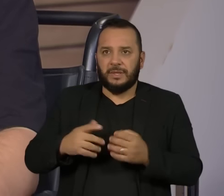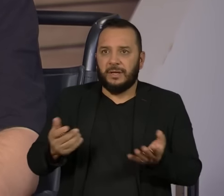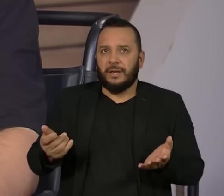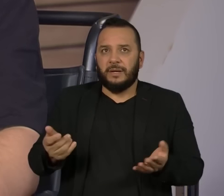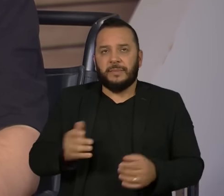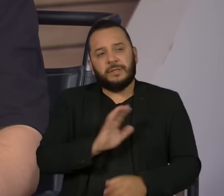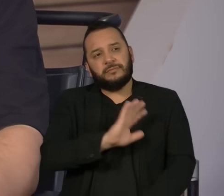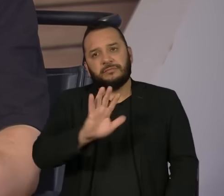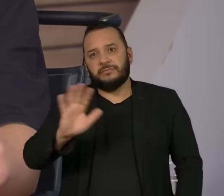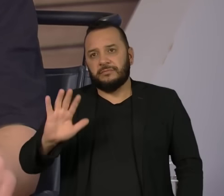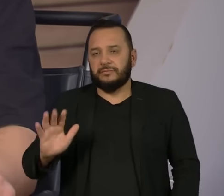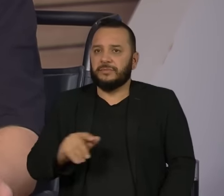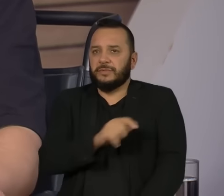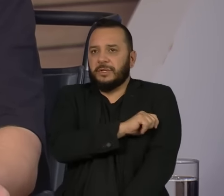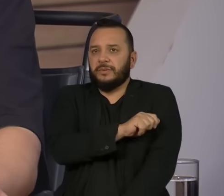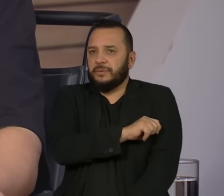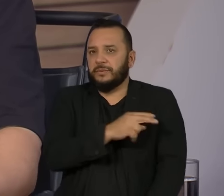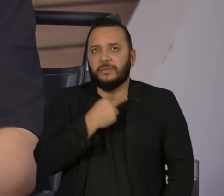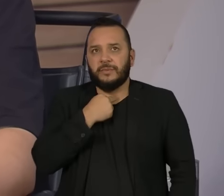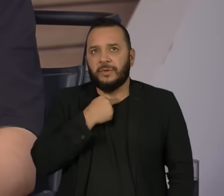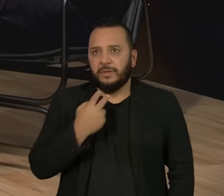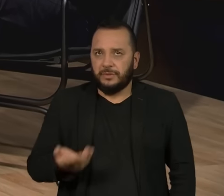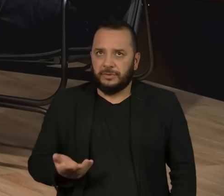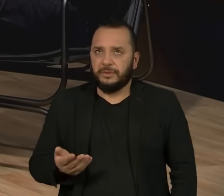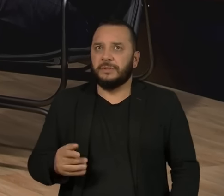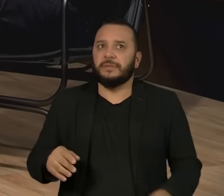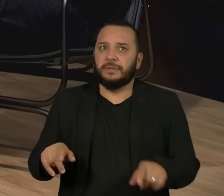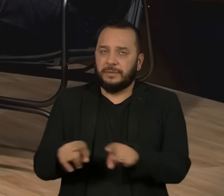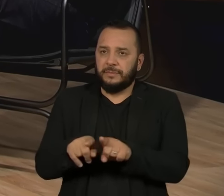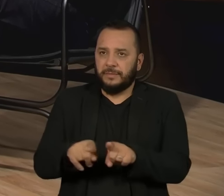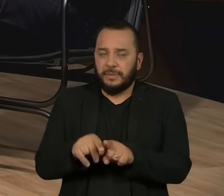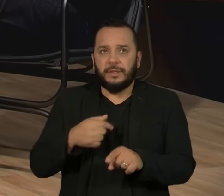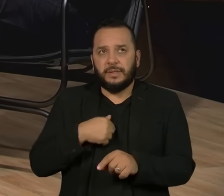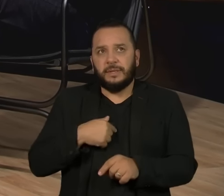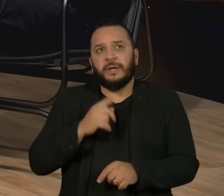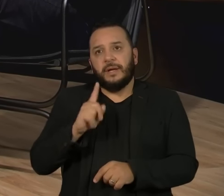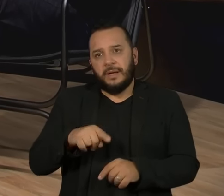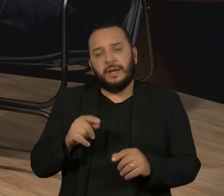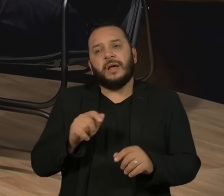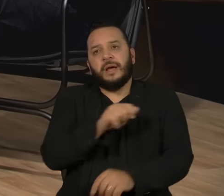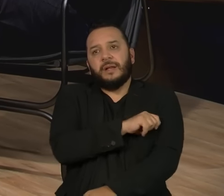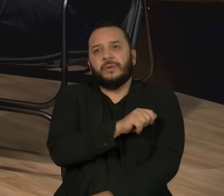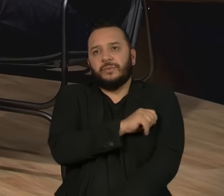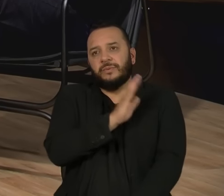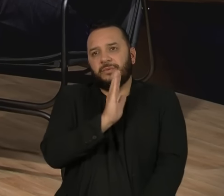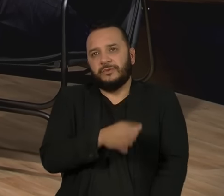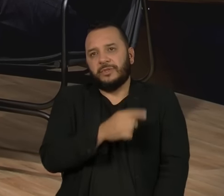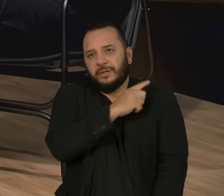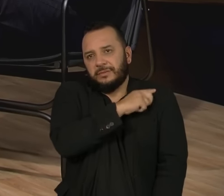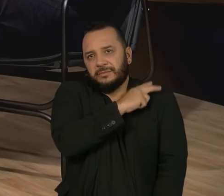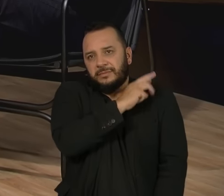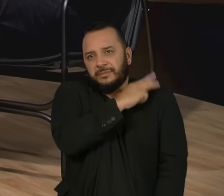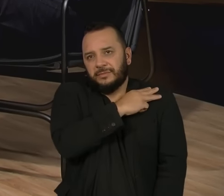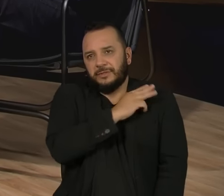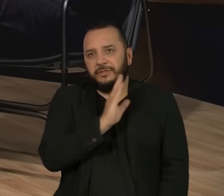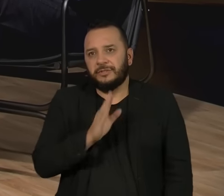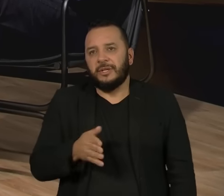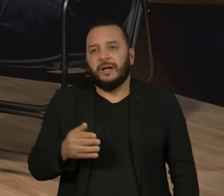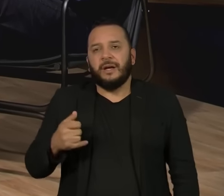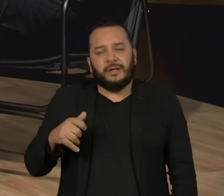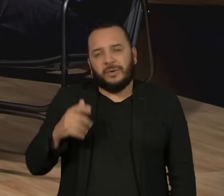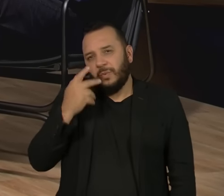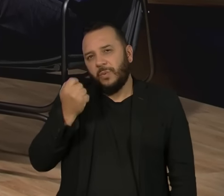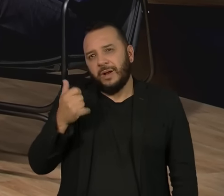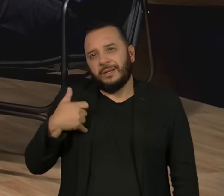despedir dos alunos, que eram, isso também é importante dizer, eram alunos do fim do ensino médio, ou seja, são adultos de